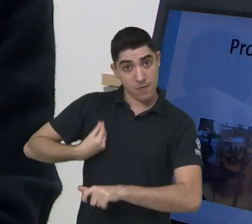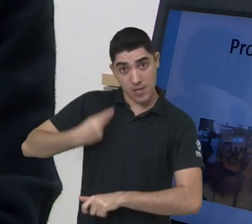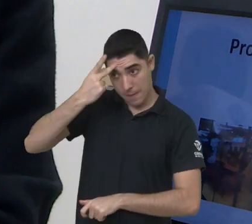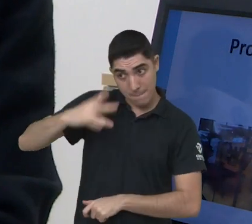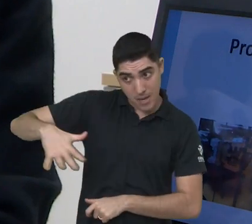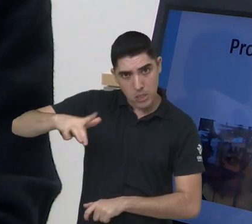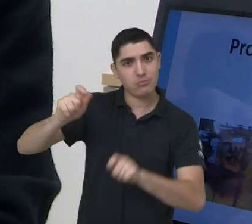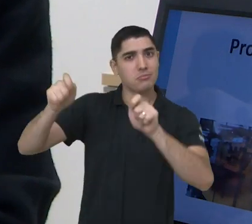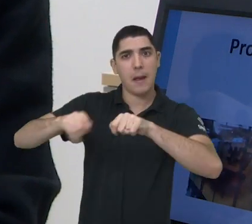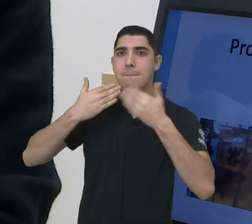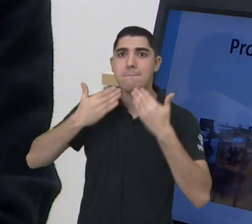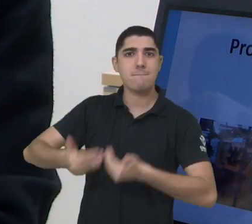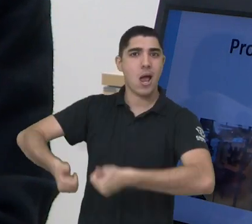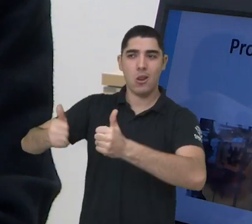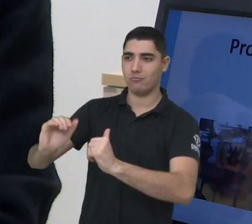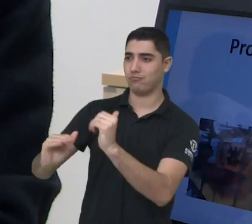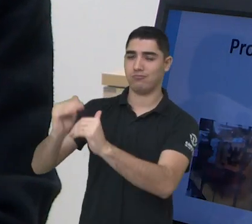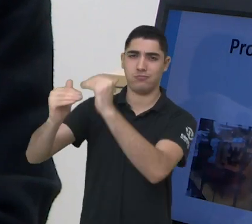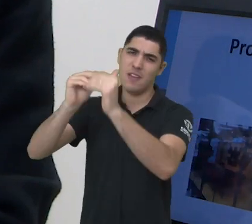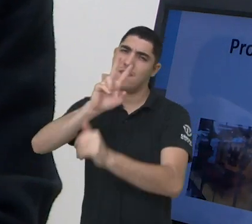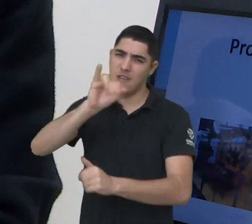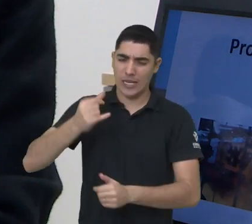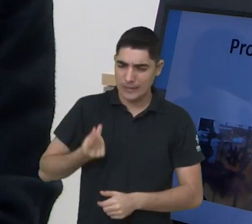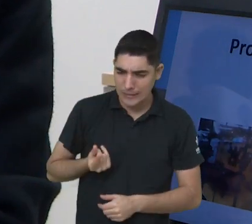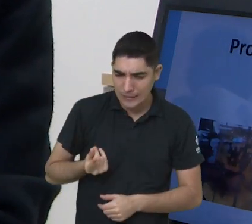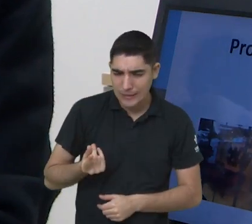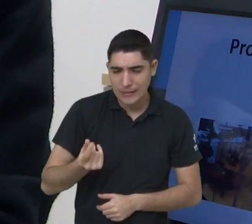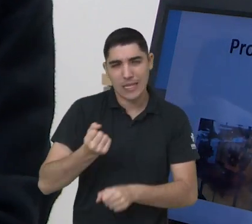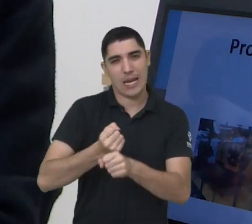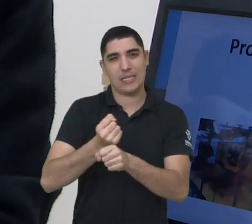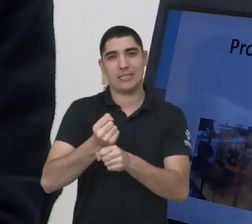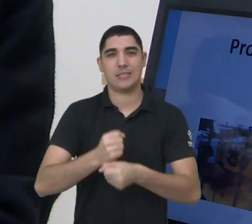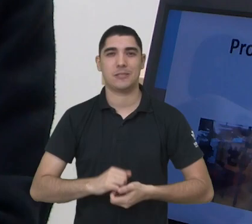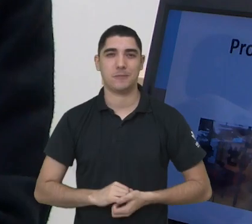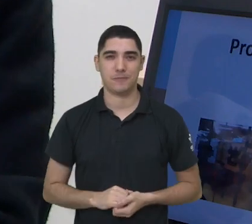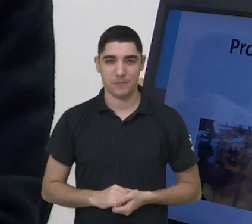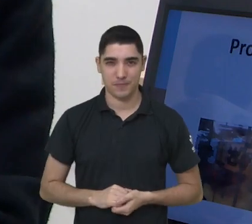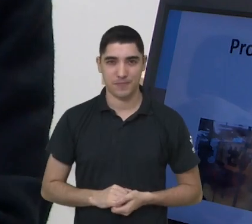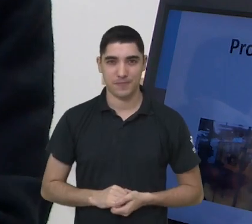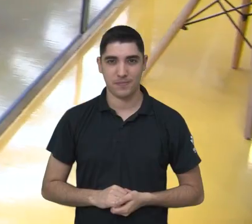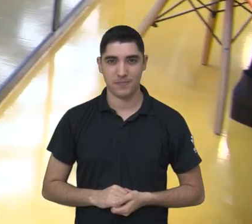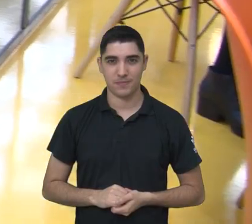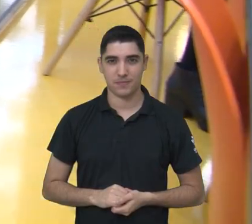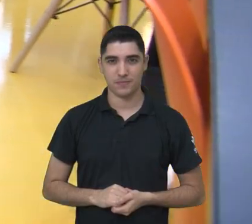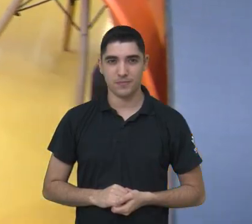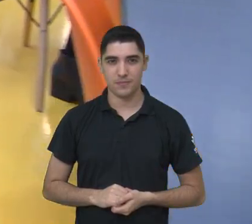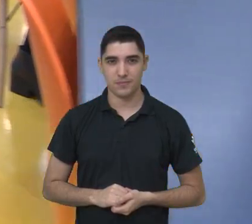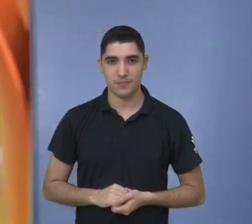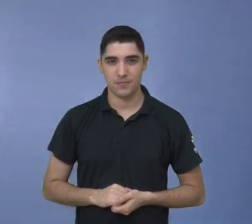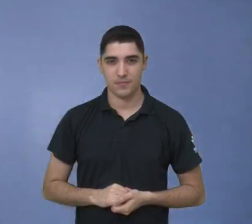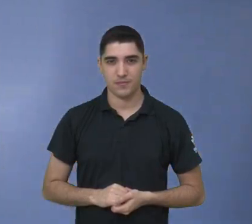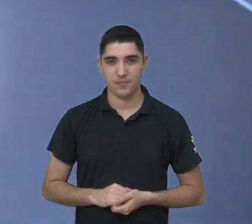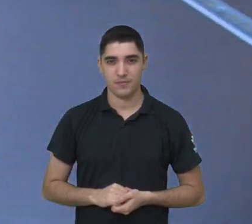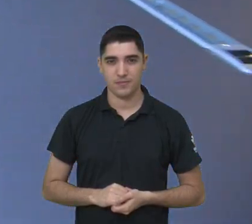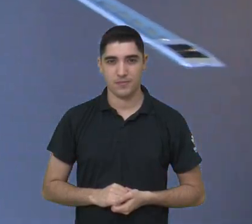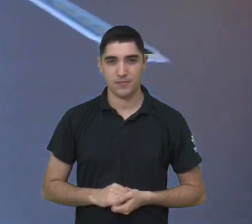vida de pessoas, e isso vai perpetuar aí por muitos e muitos anos.